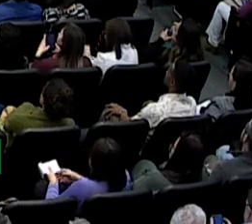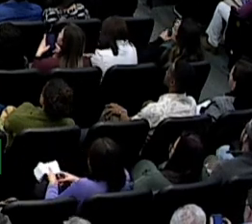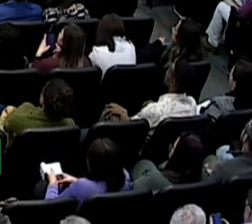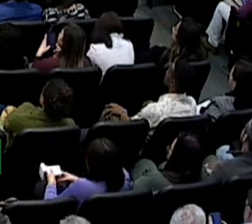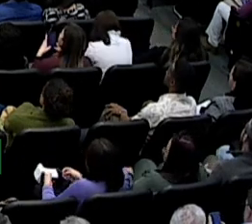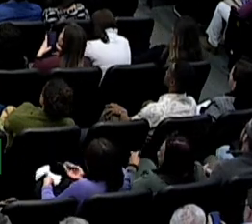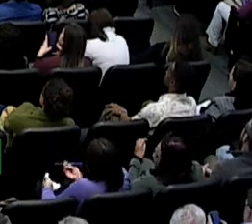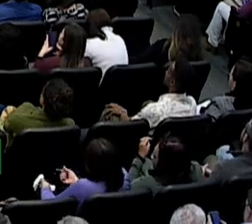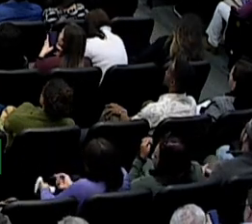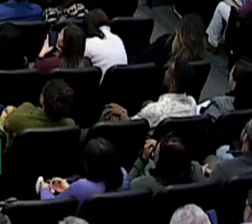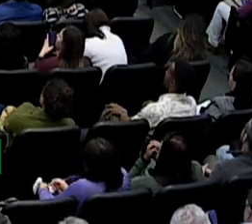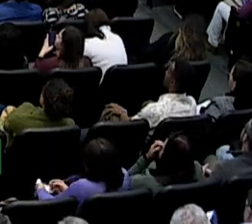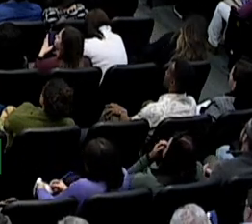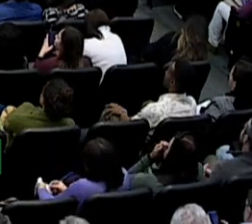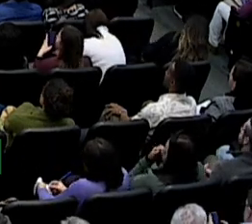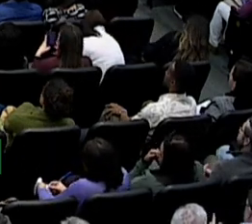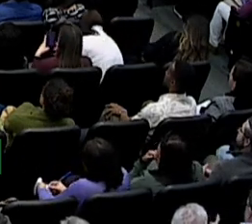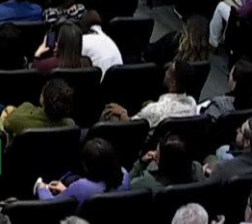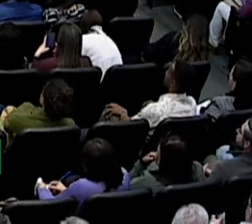apresentação que nos brindou.